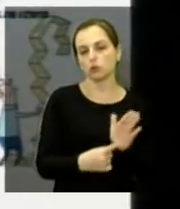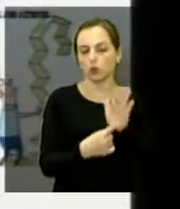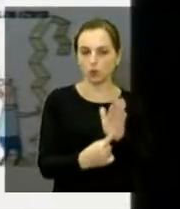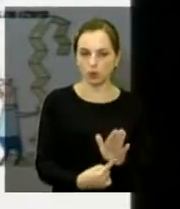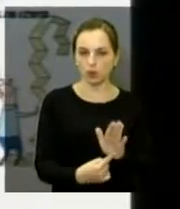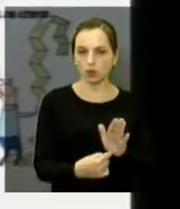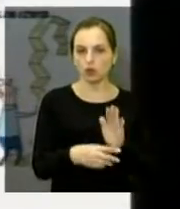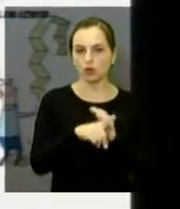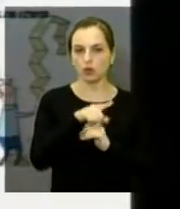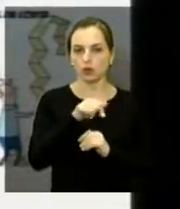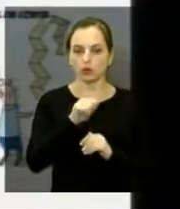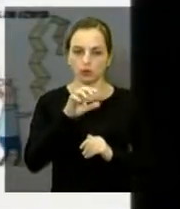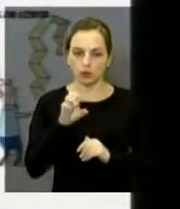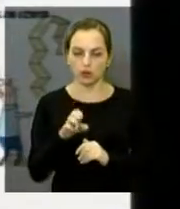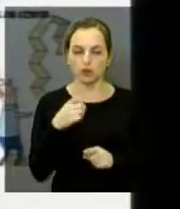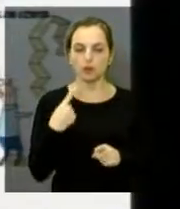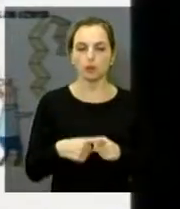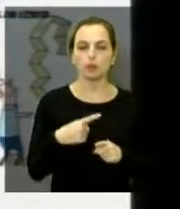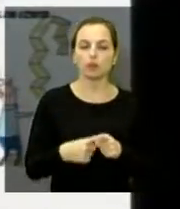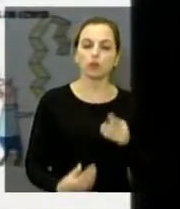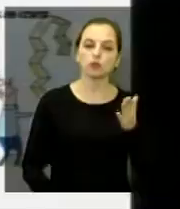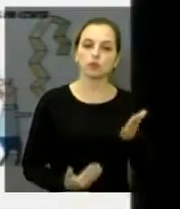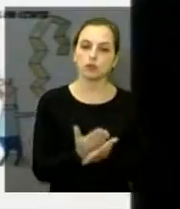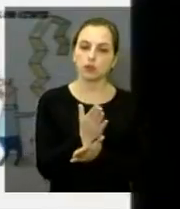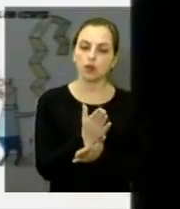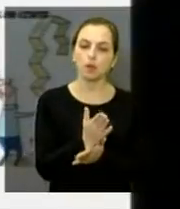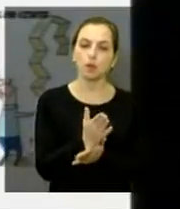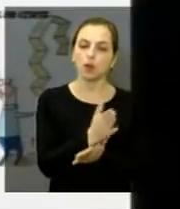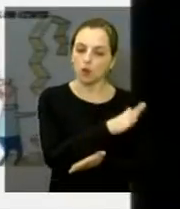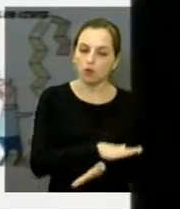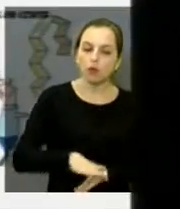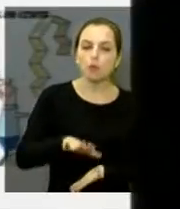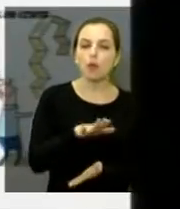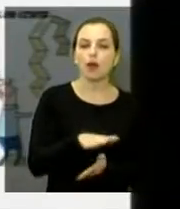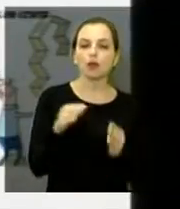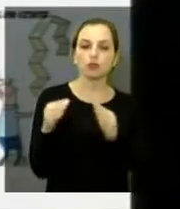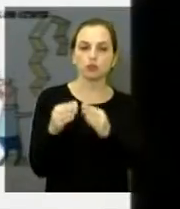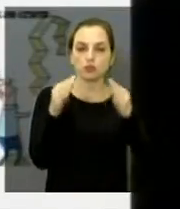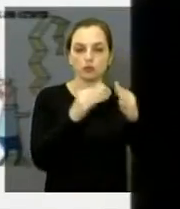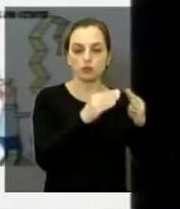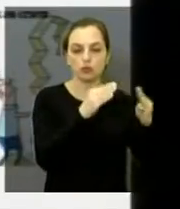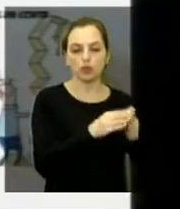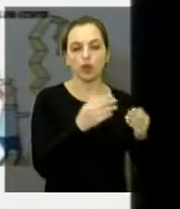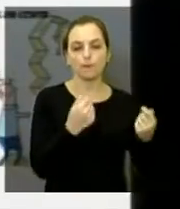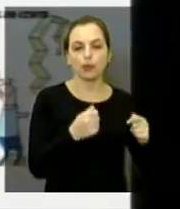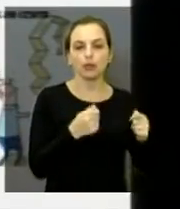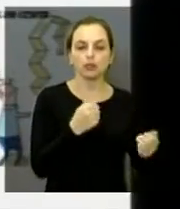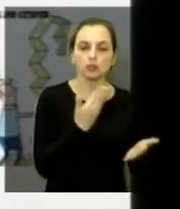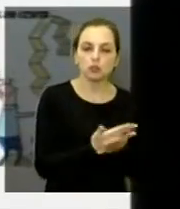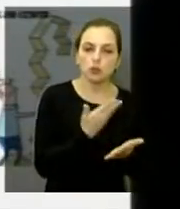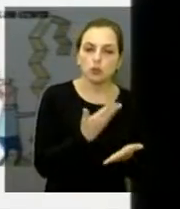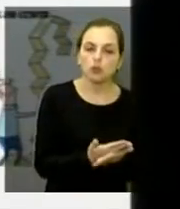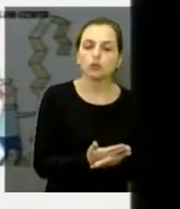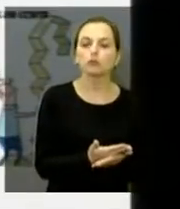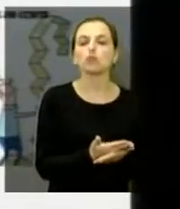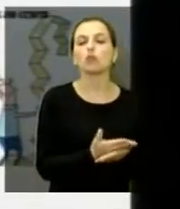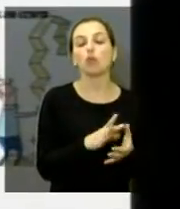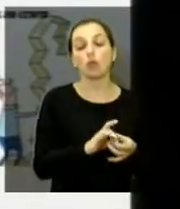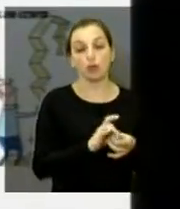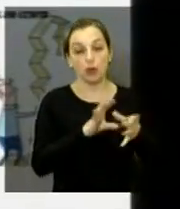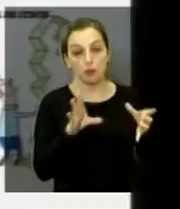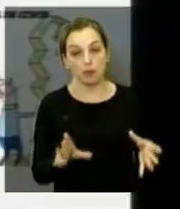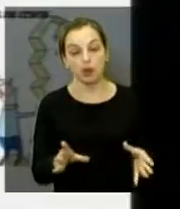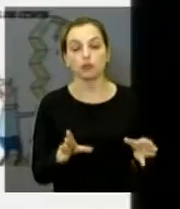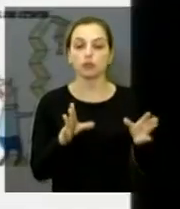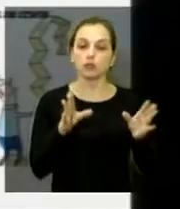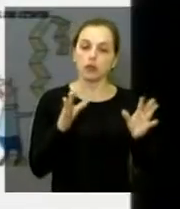momento quando você aprova um loteamento, você tem que ter um estudo da autarquia, um aval ou uma liberação para